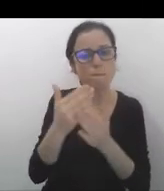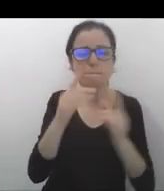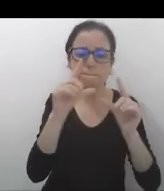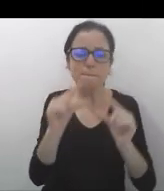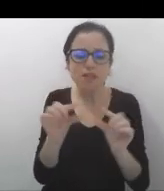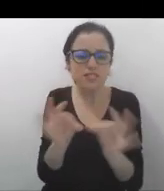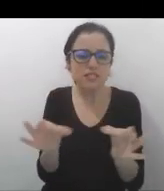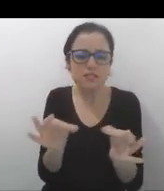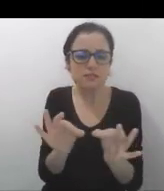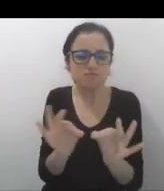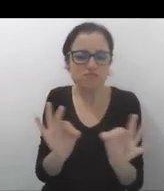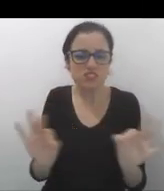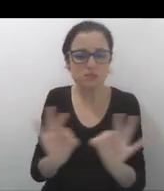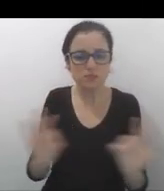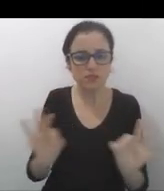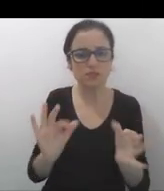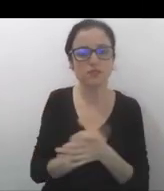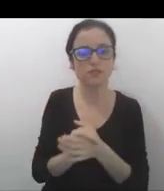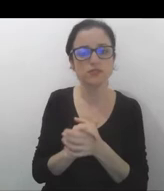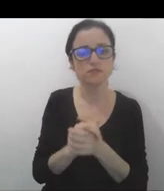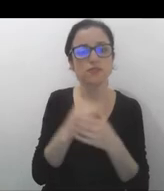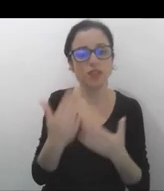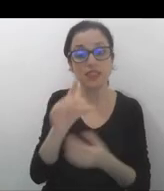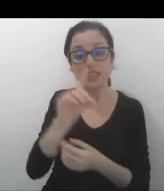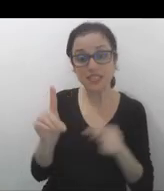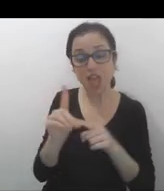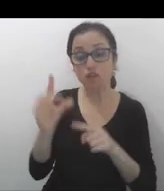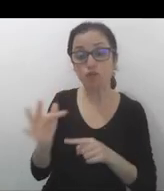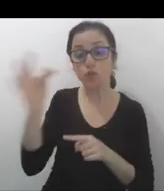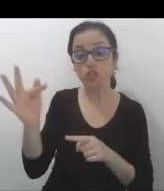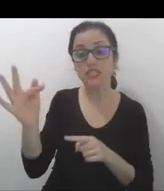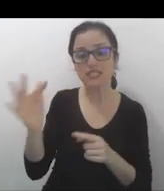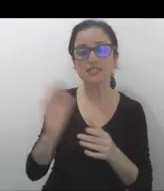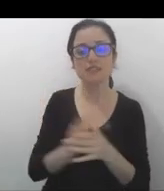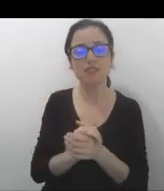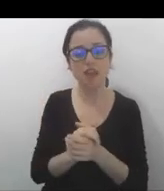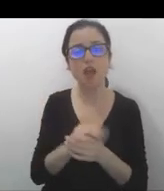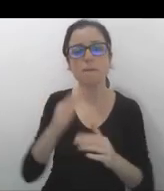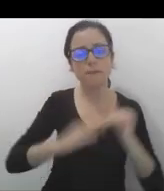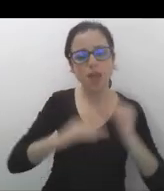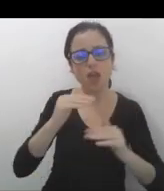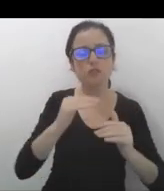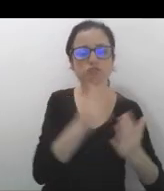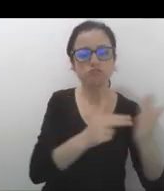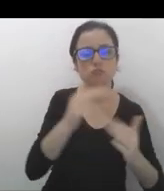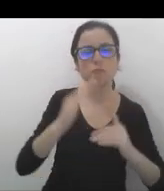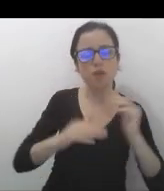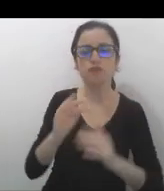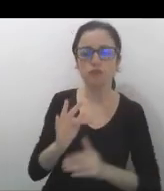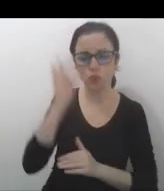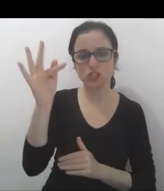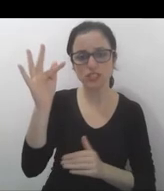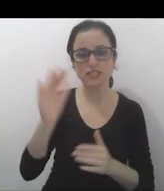têm essa origem, pelo menos formal, no design futurista, né? Nas